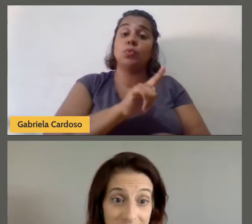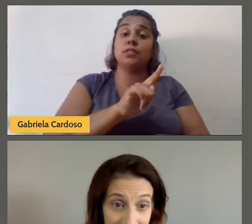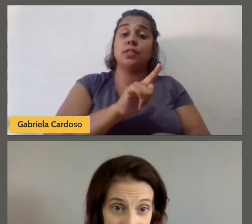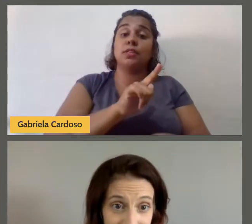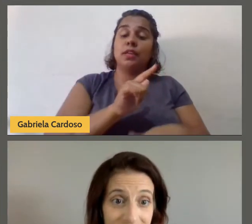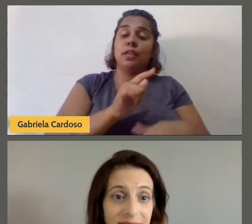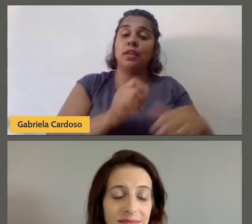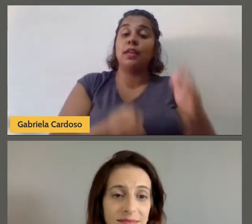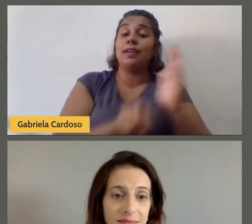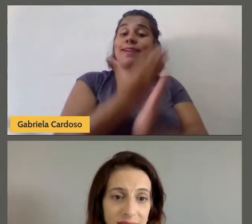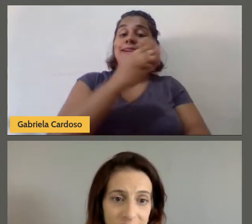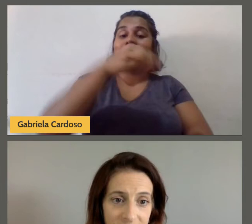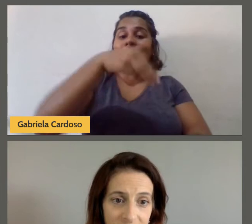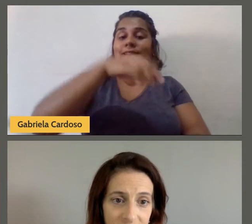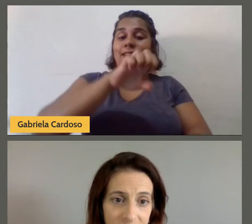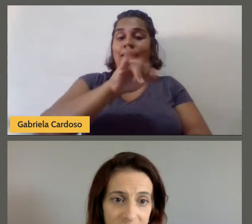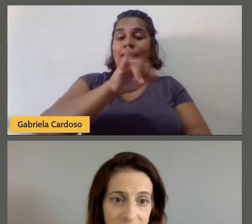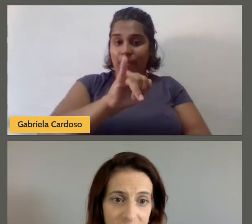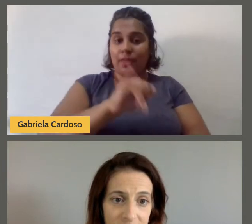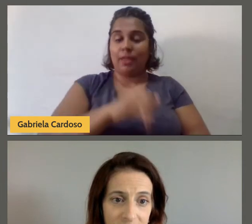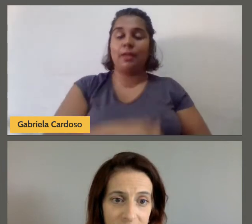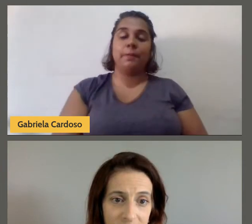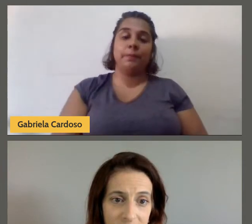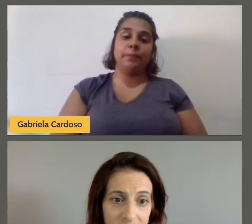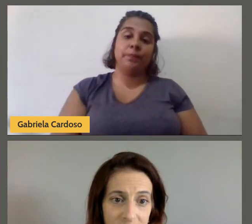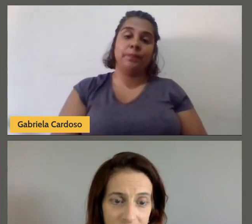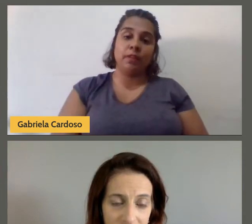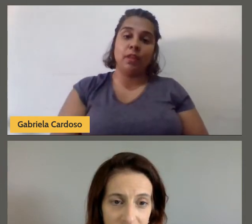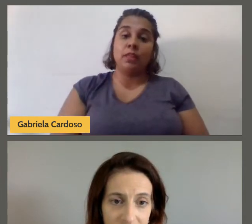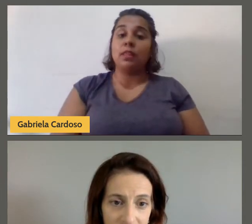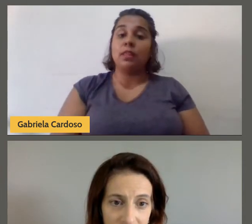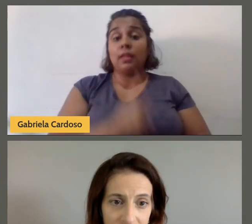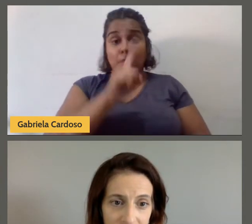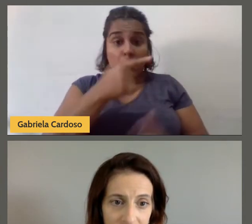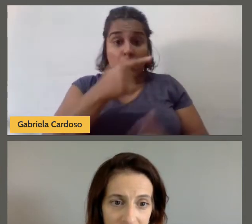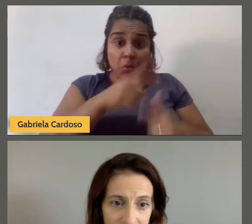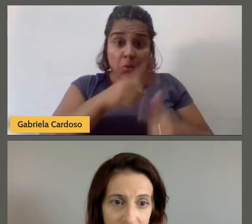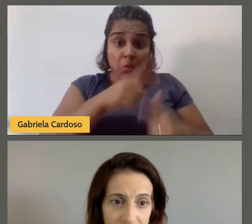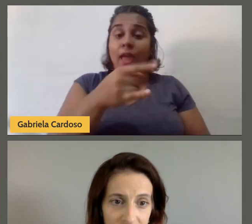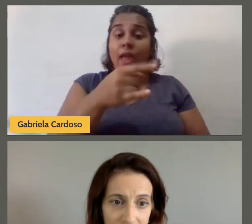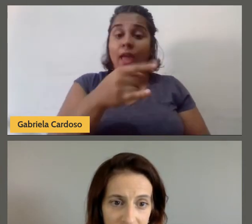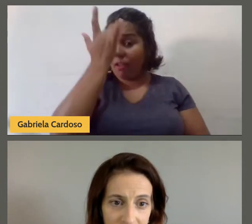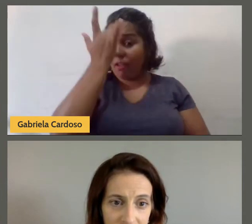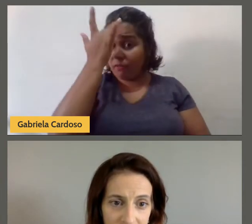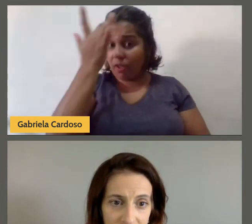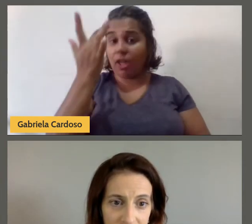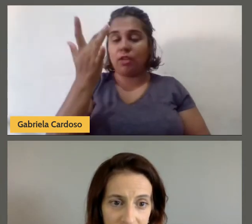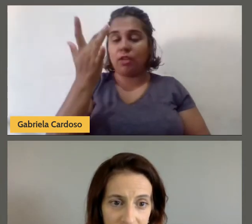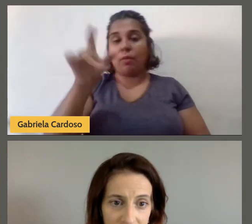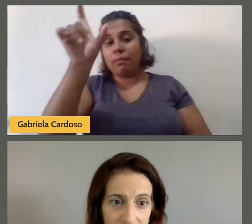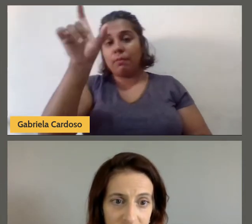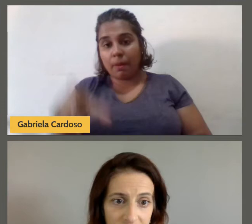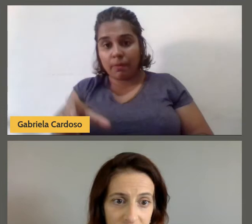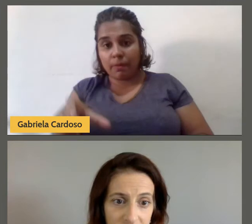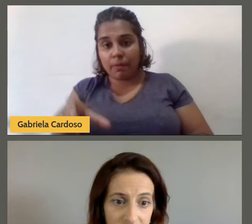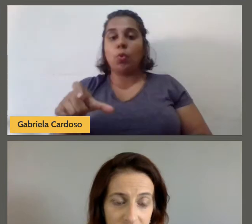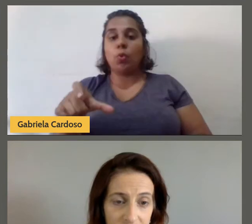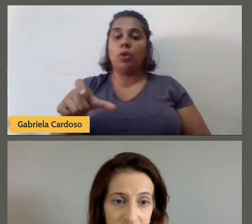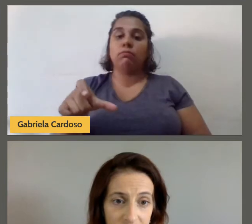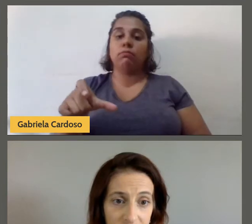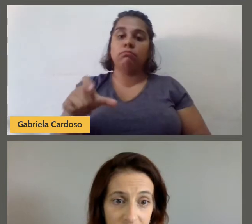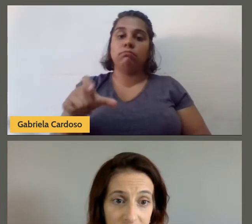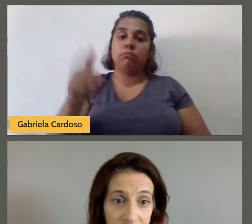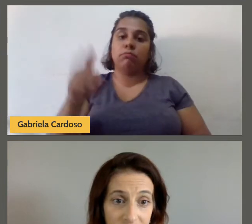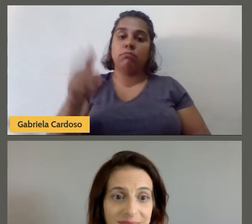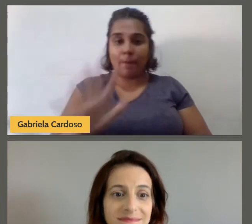quanto para o imigrante. Então, a gente percebe que no acolhimento o Brasil tá aí um passo à frente de alguns países, mas no